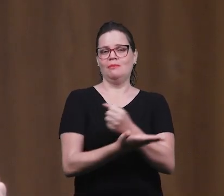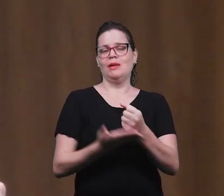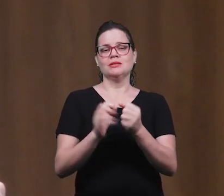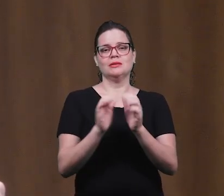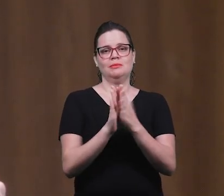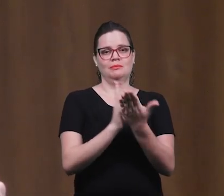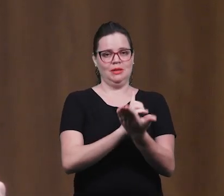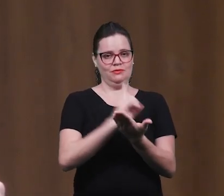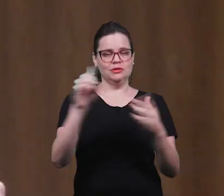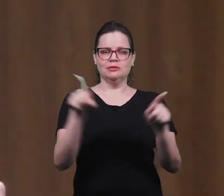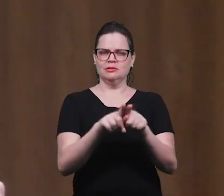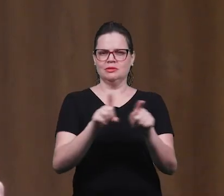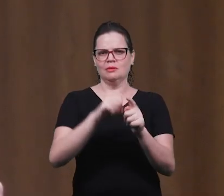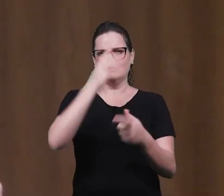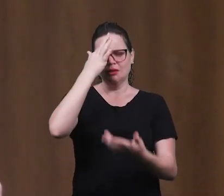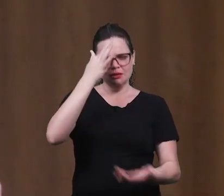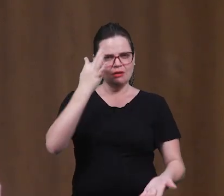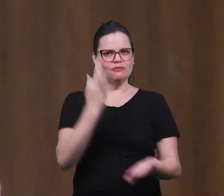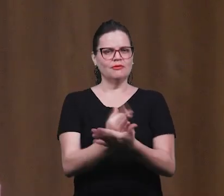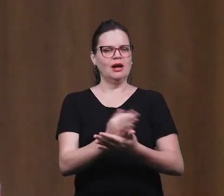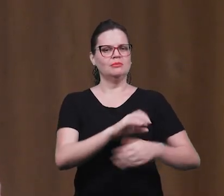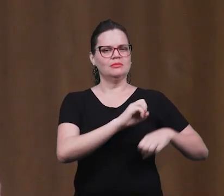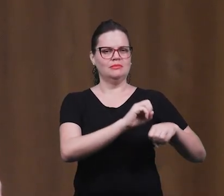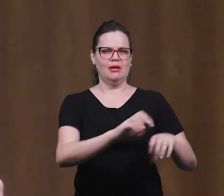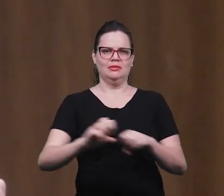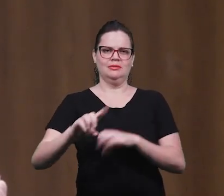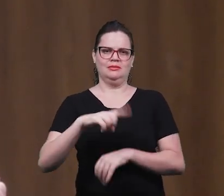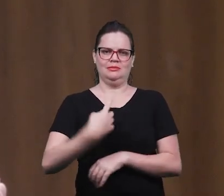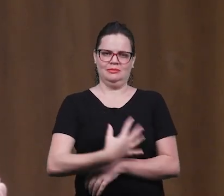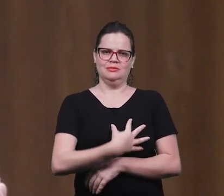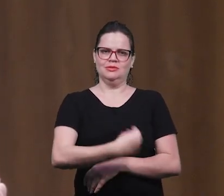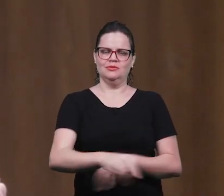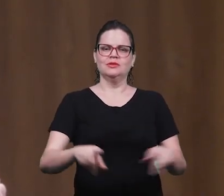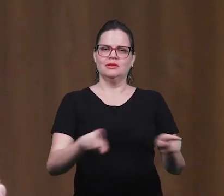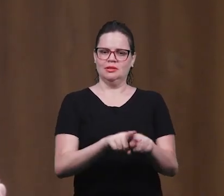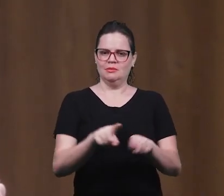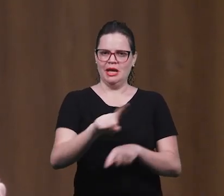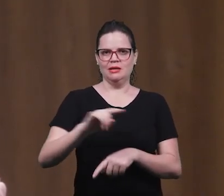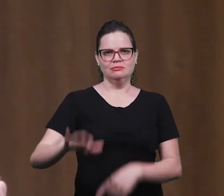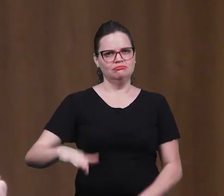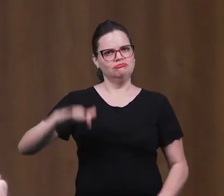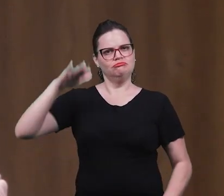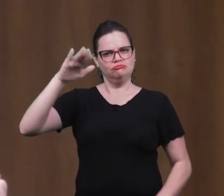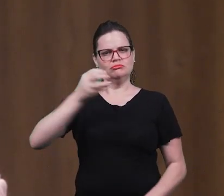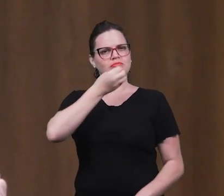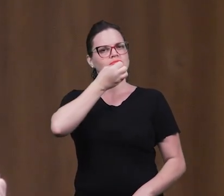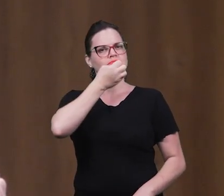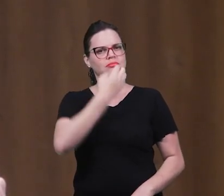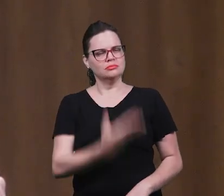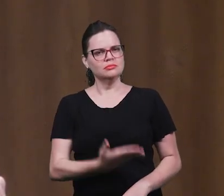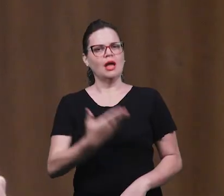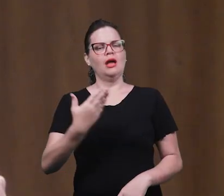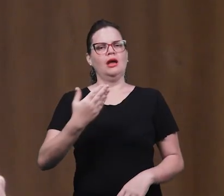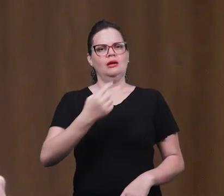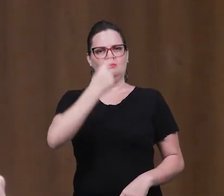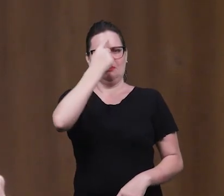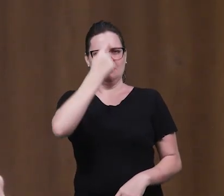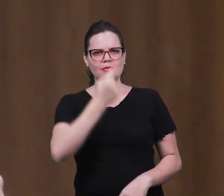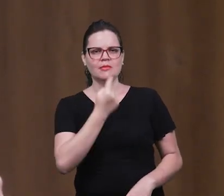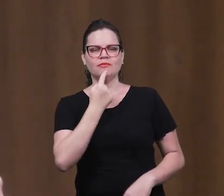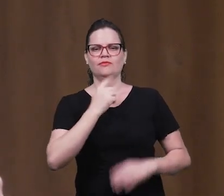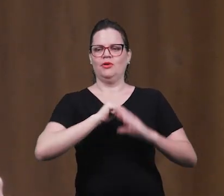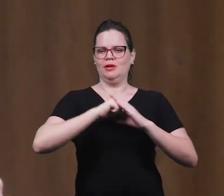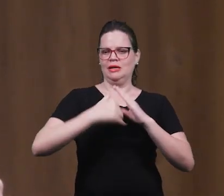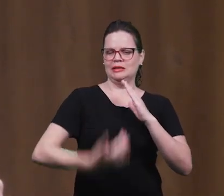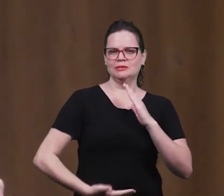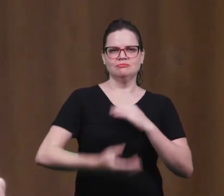fé, verdade e prática na educação dos nossos filhos, para formarmos filhos dignos e honrosos, formação do